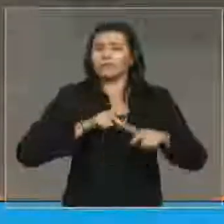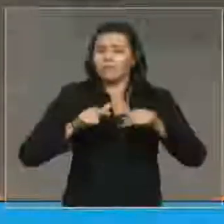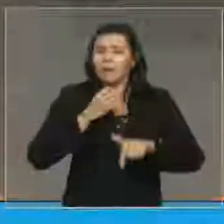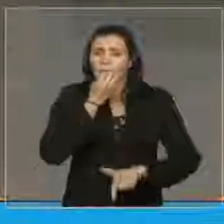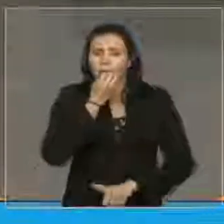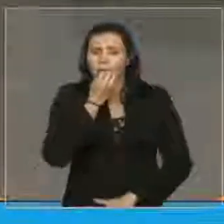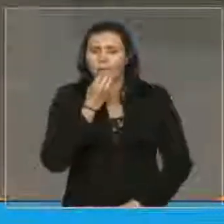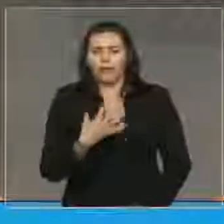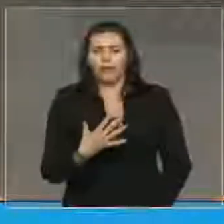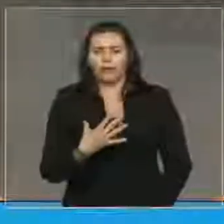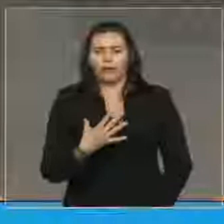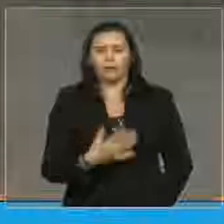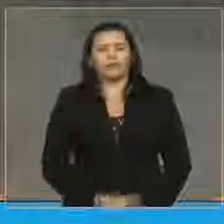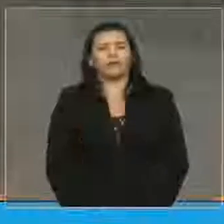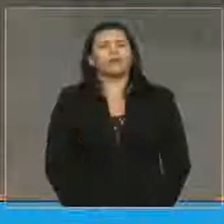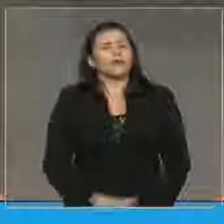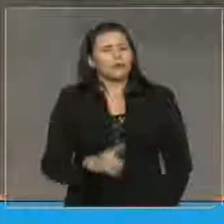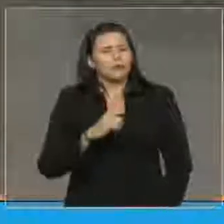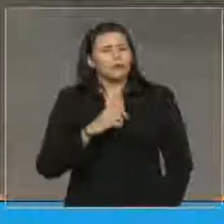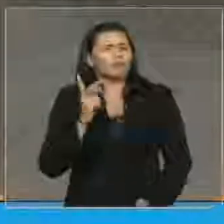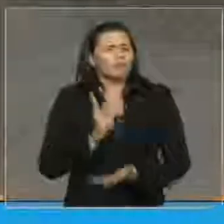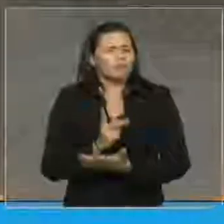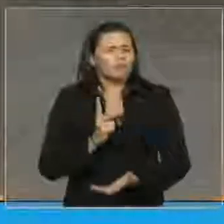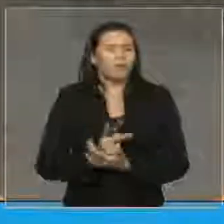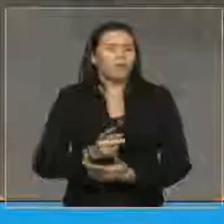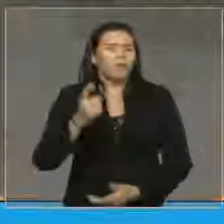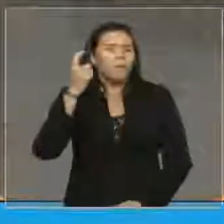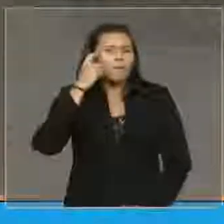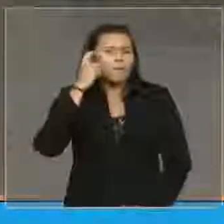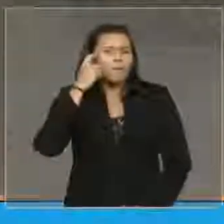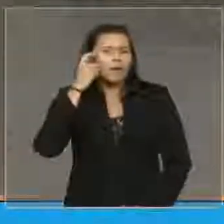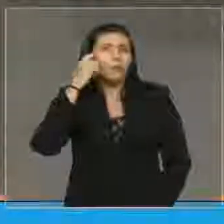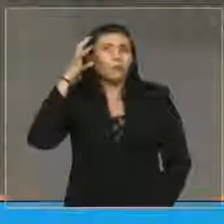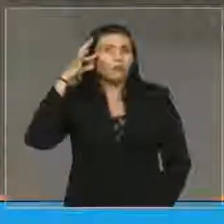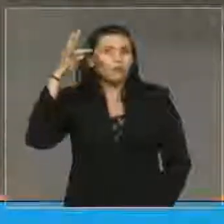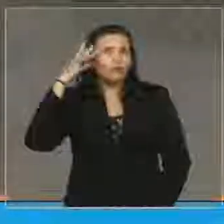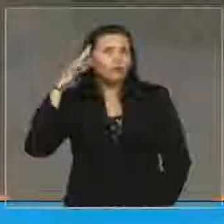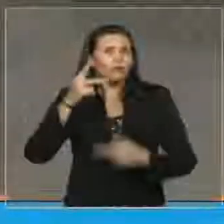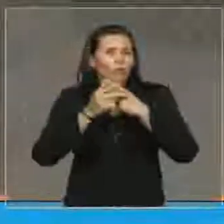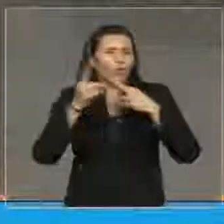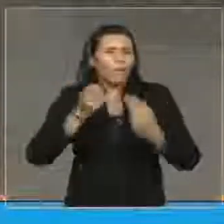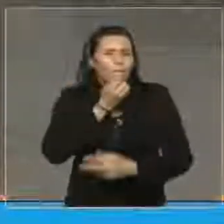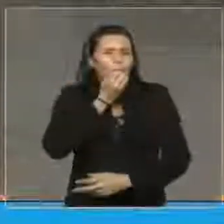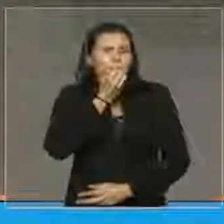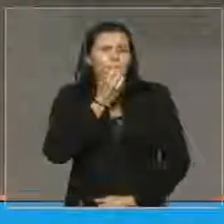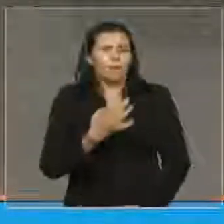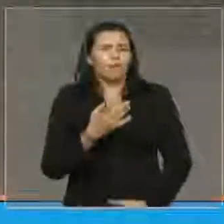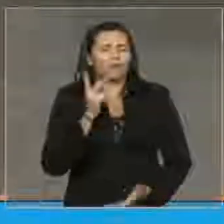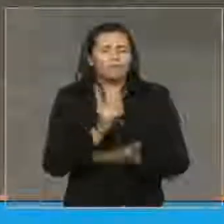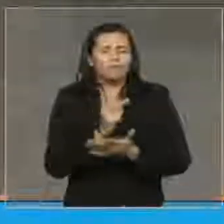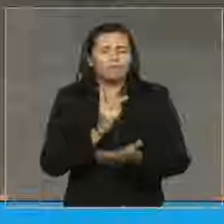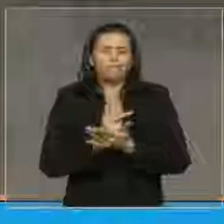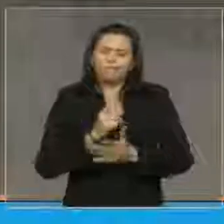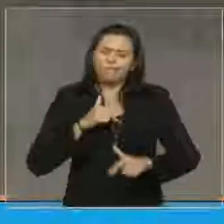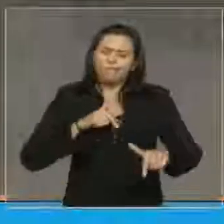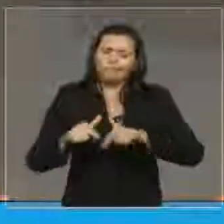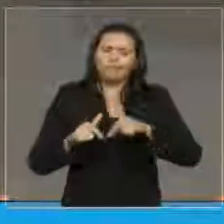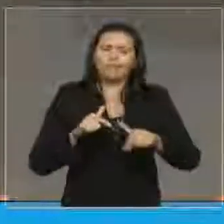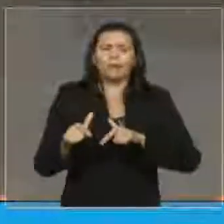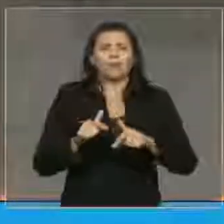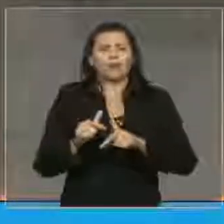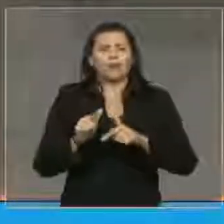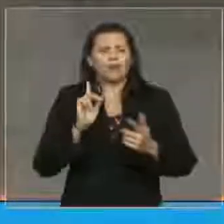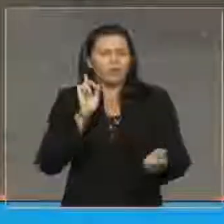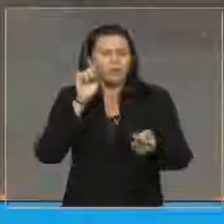o pensamento positivo no sentido de construir, no sentido de ser proativo em prol das boas